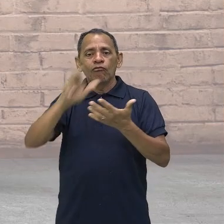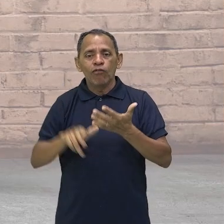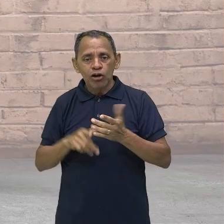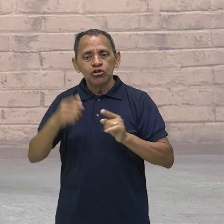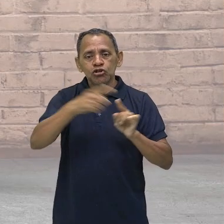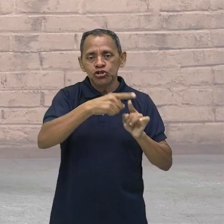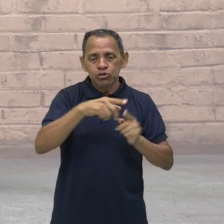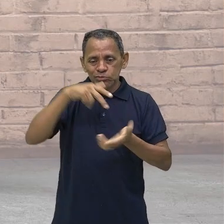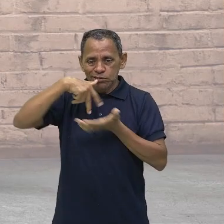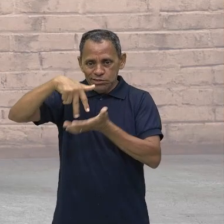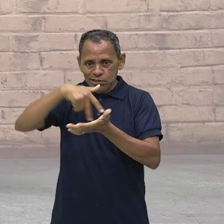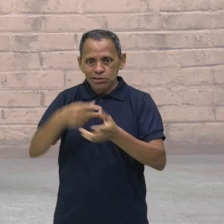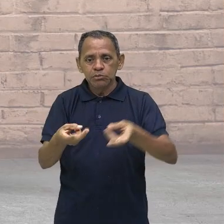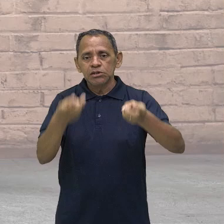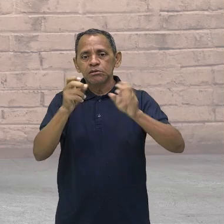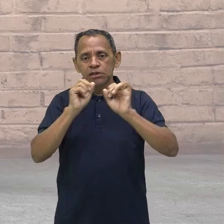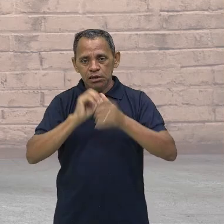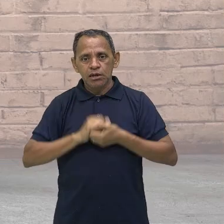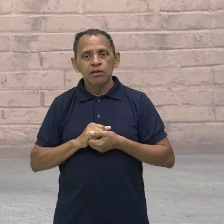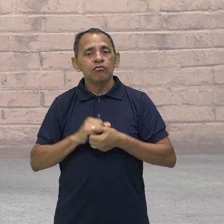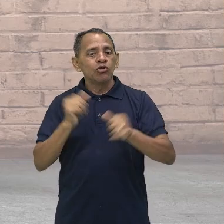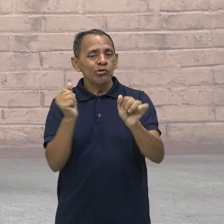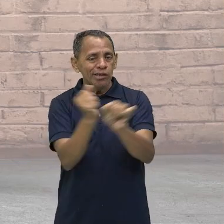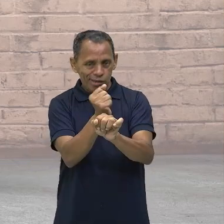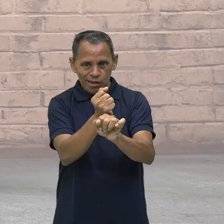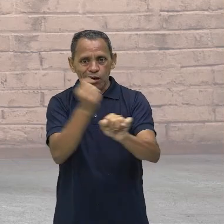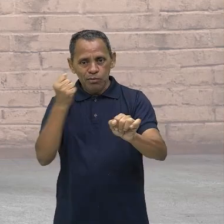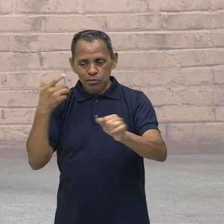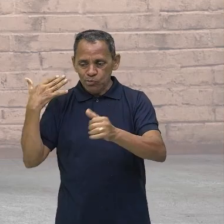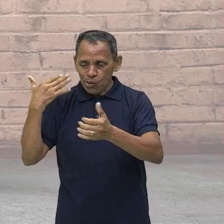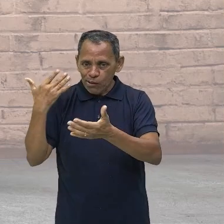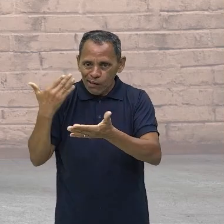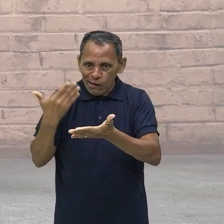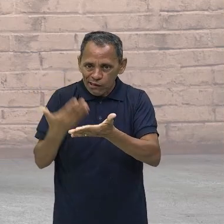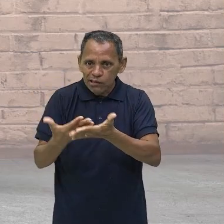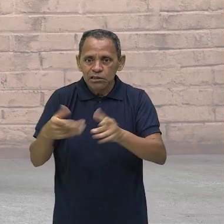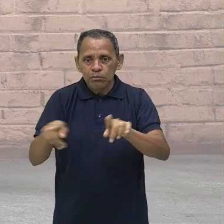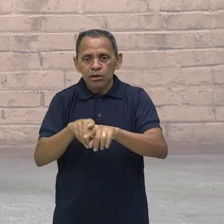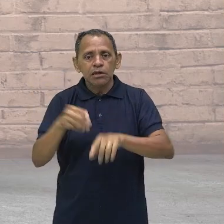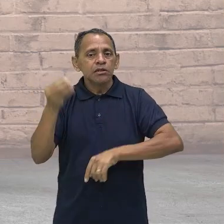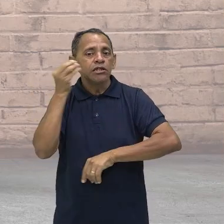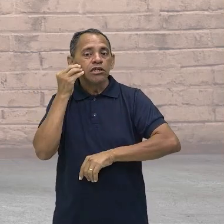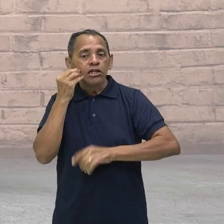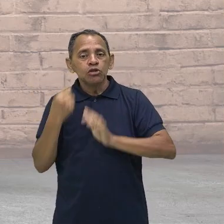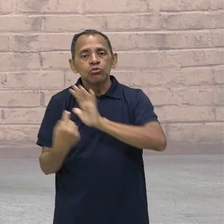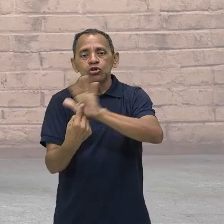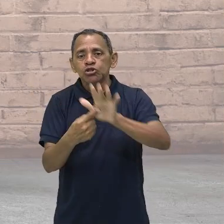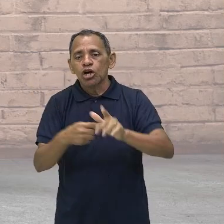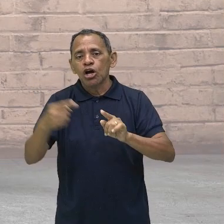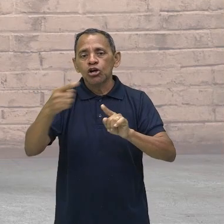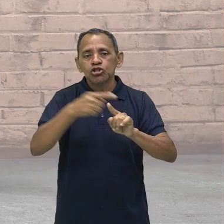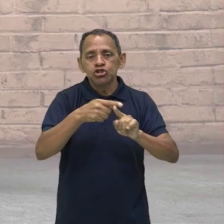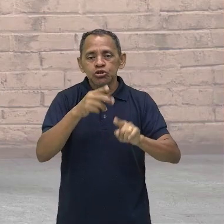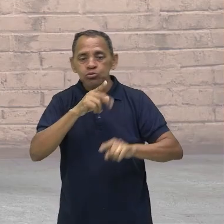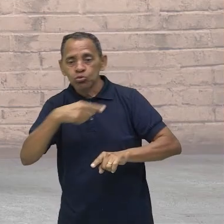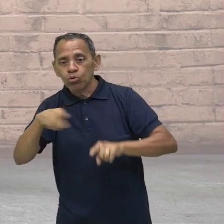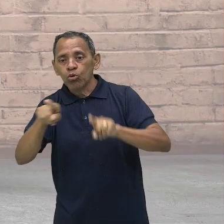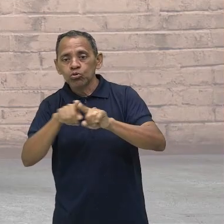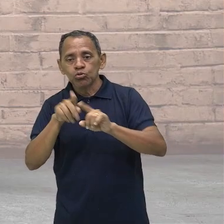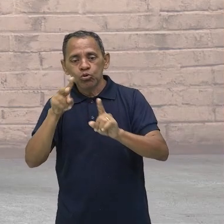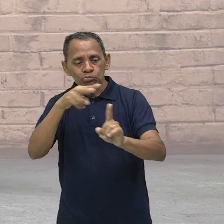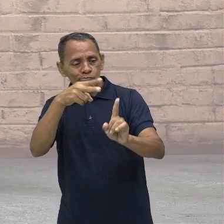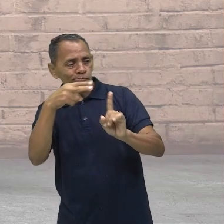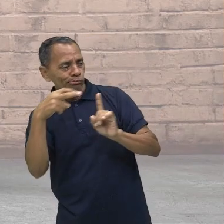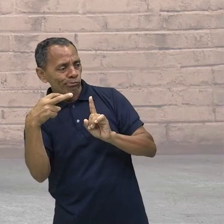dança, a gente pode perceber que foram rupturas ao longo do tempo, tentando mostrar uma outra forma de enxergar a arte do